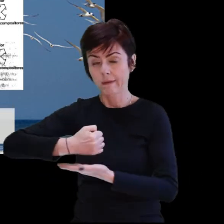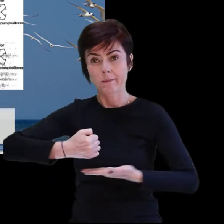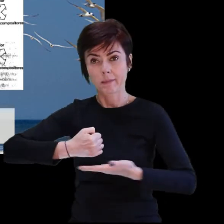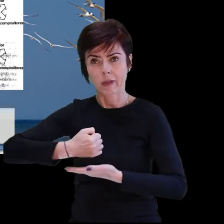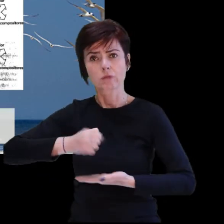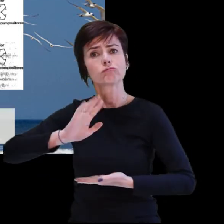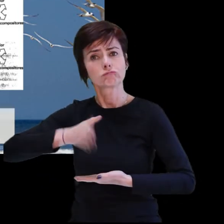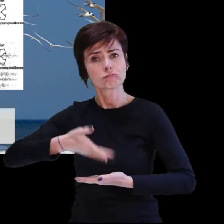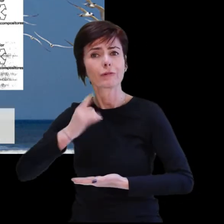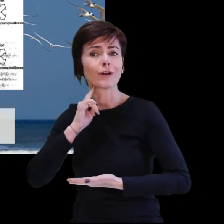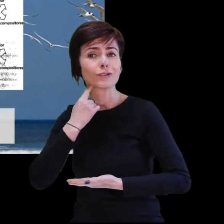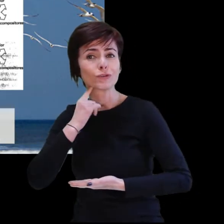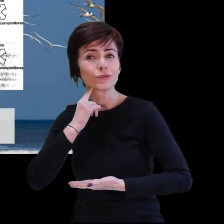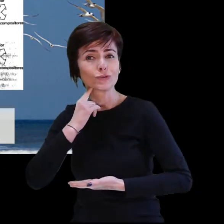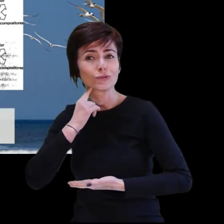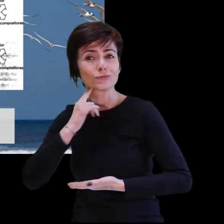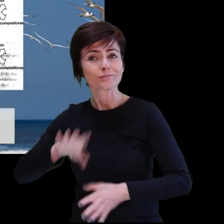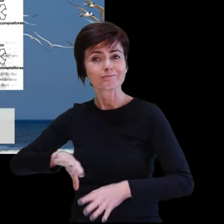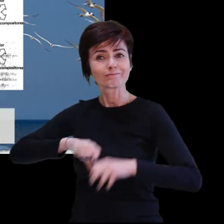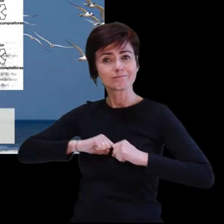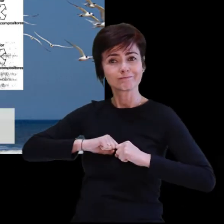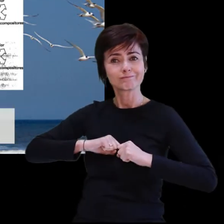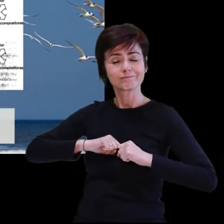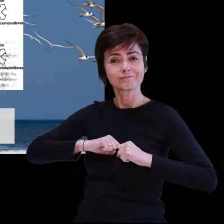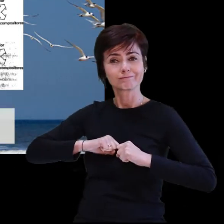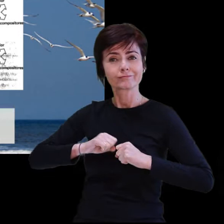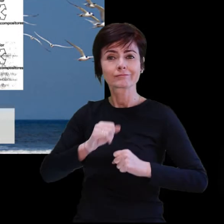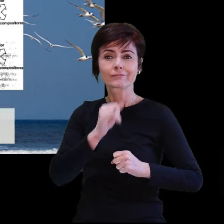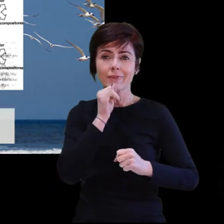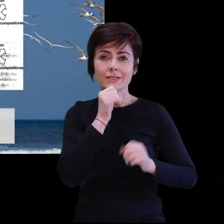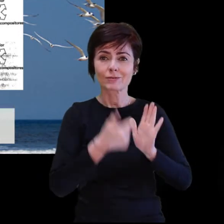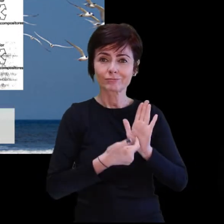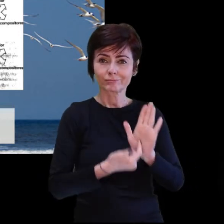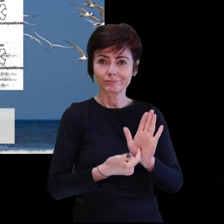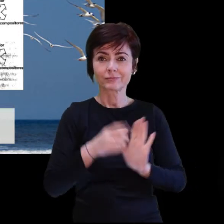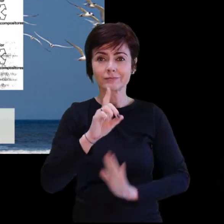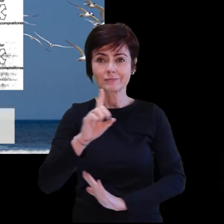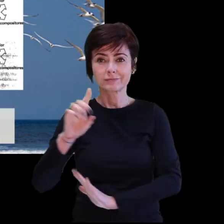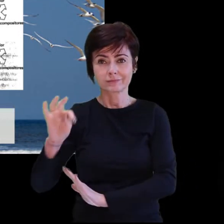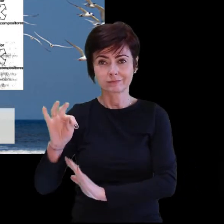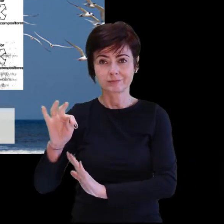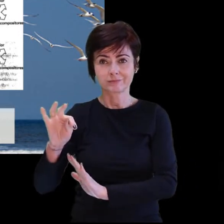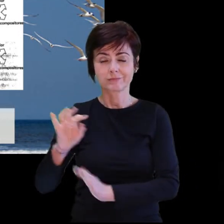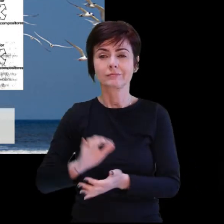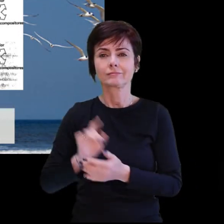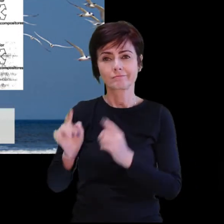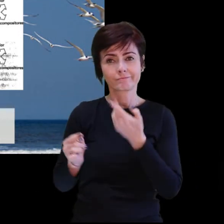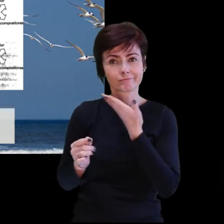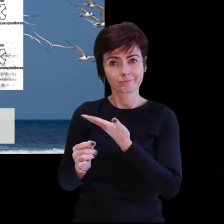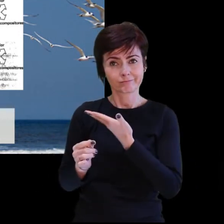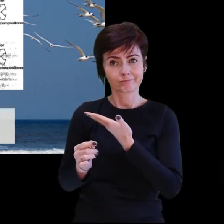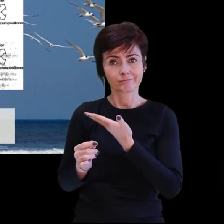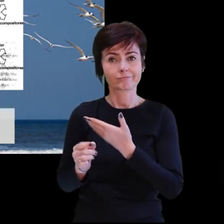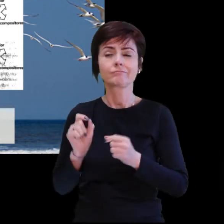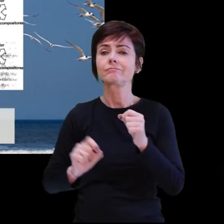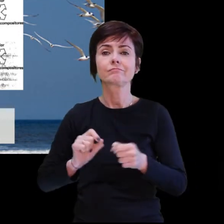imaginem que lá na base da cadeia trófica, esses produtores se contaminaram com um poluente. O exemplo aqui da nossa figura é o DDT.